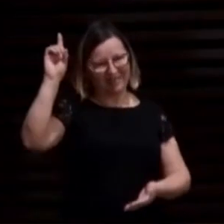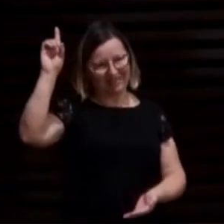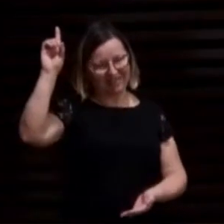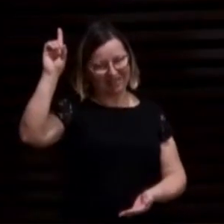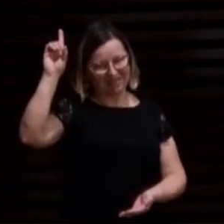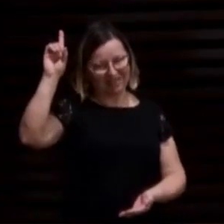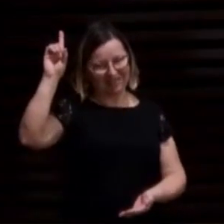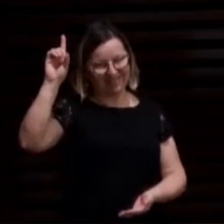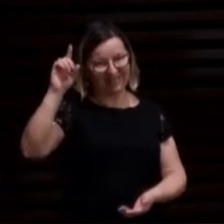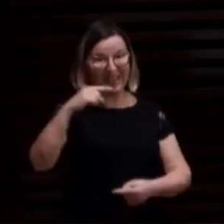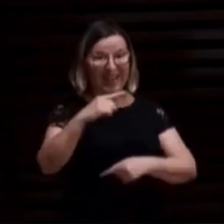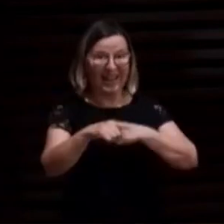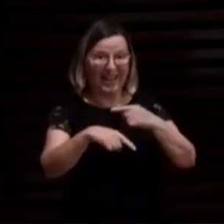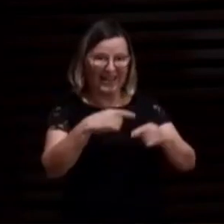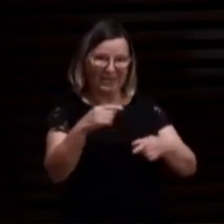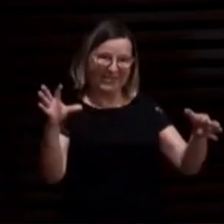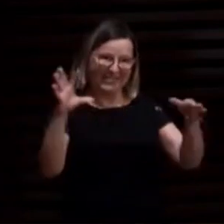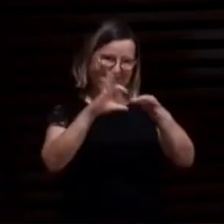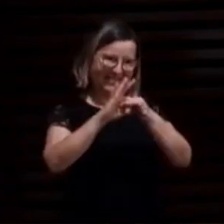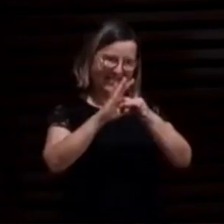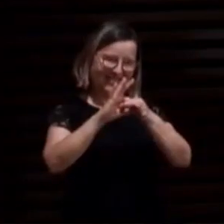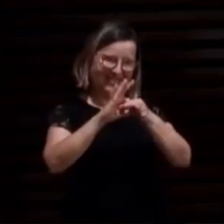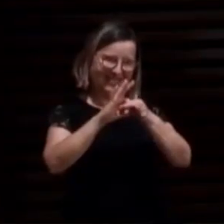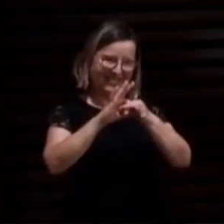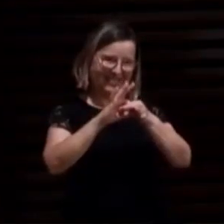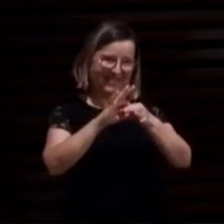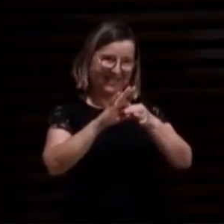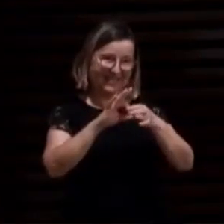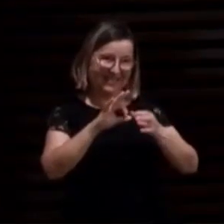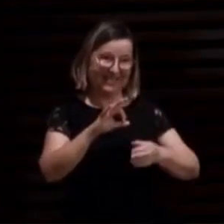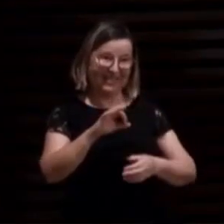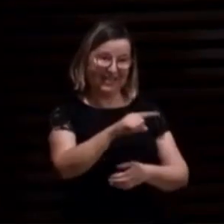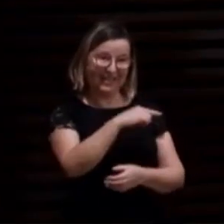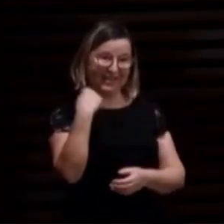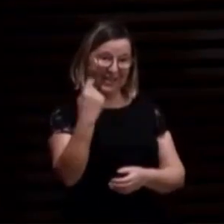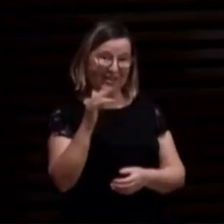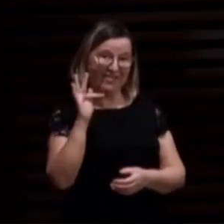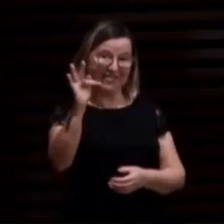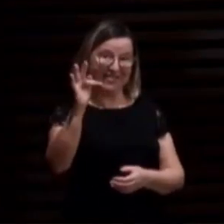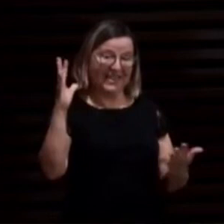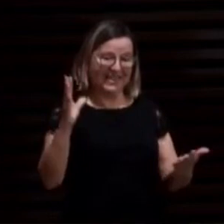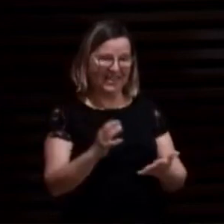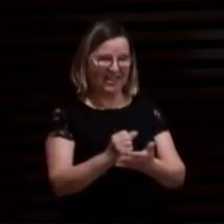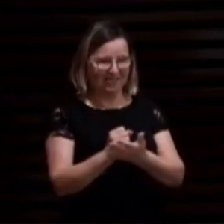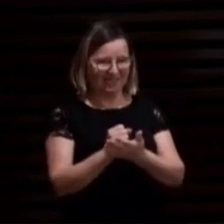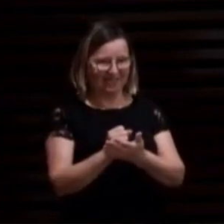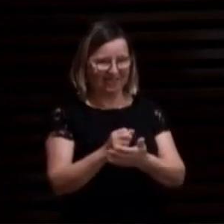E depois de termos sido reconciliados, seremos salvos pela